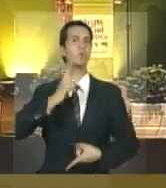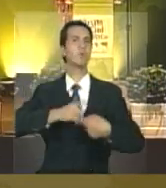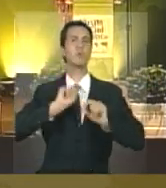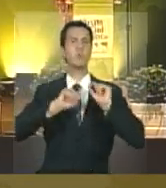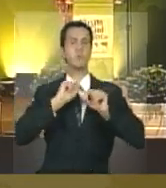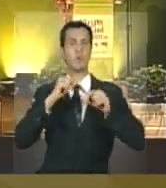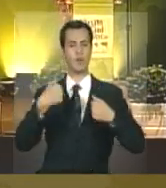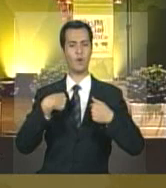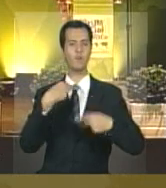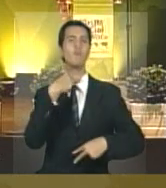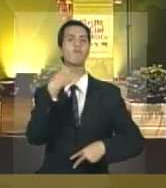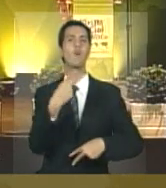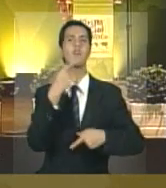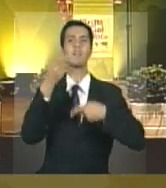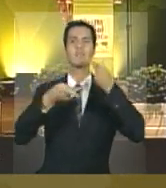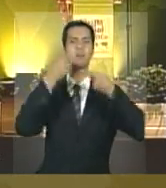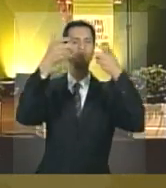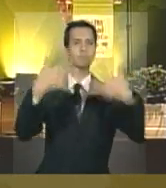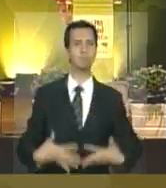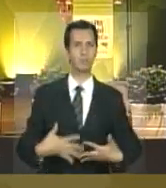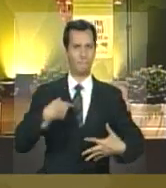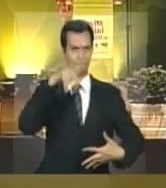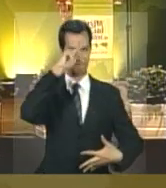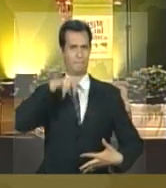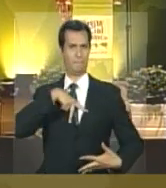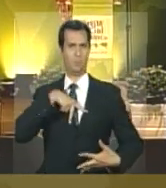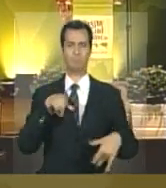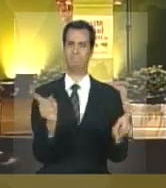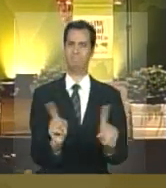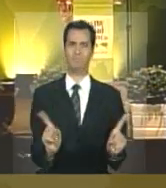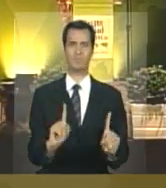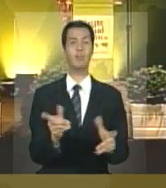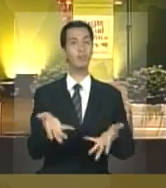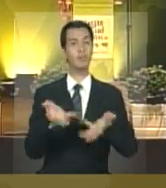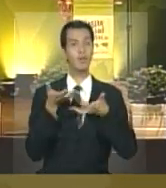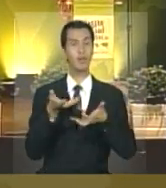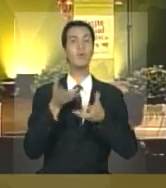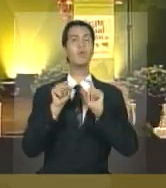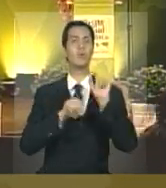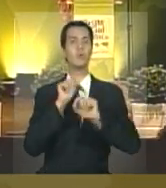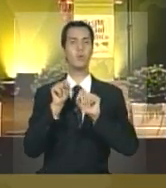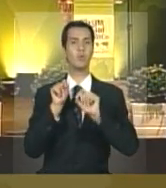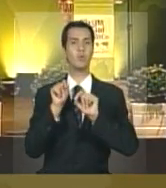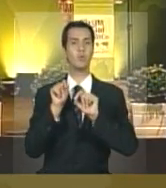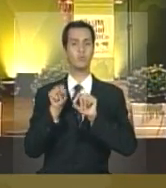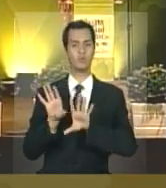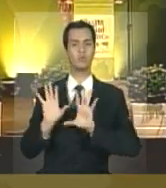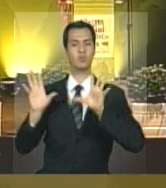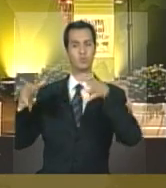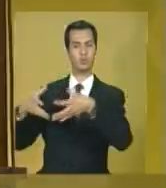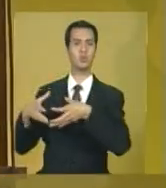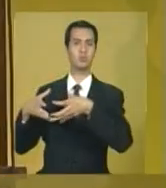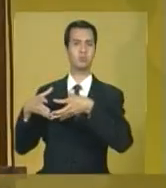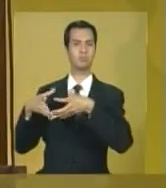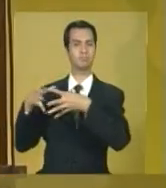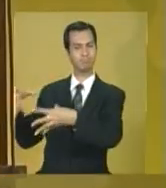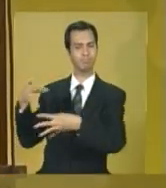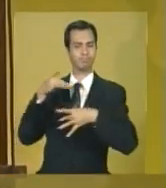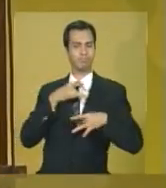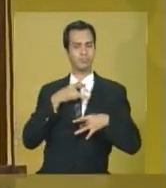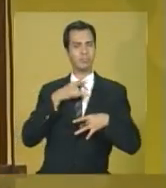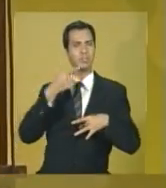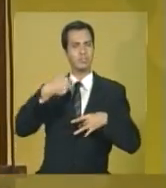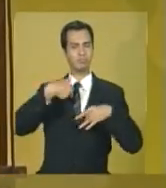minha individualmente. Espero que ela seja expressiva do que significa